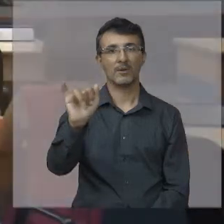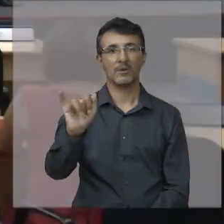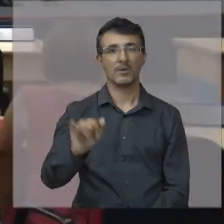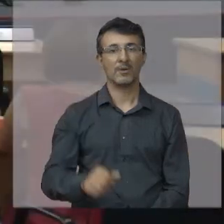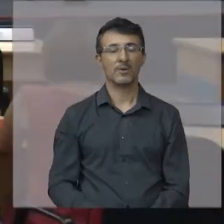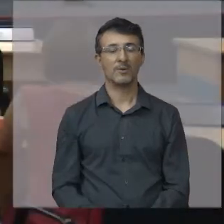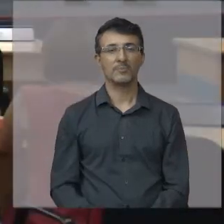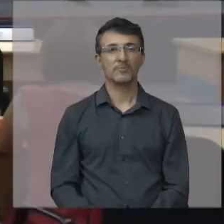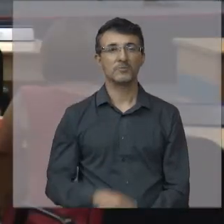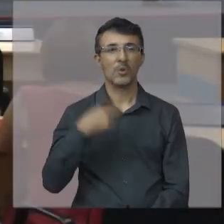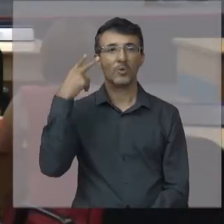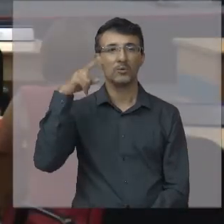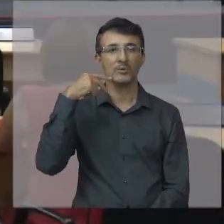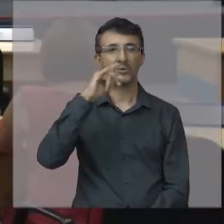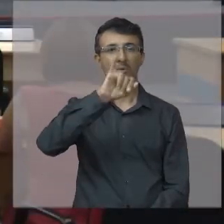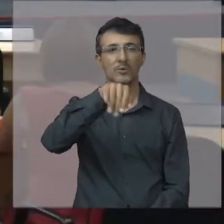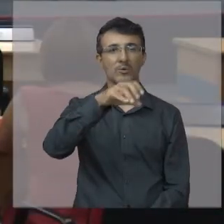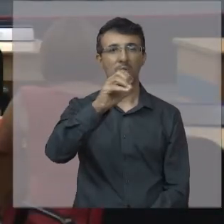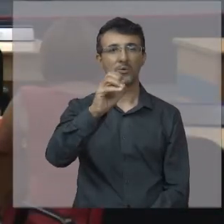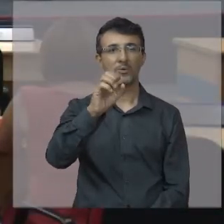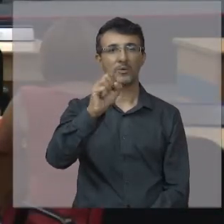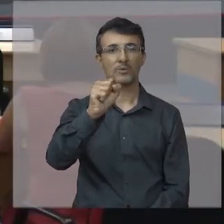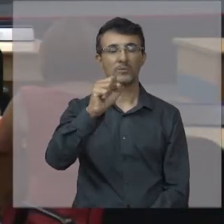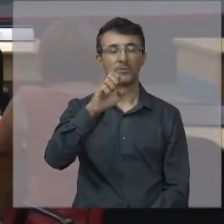E o vereador José Luiz.